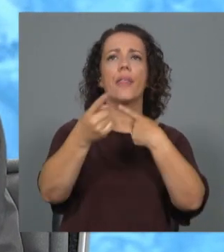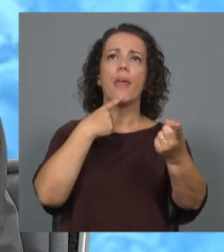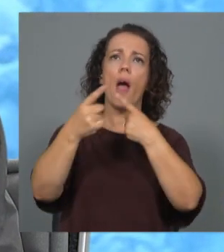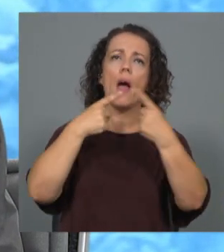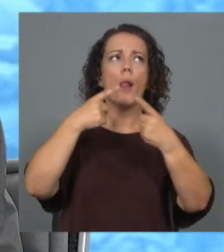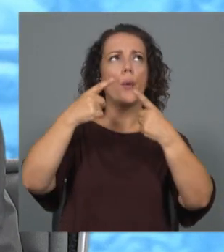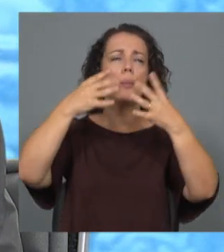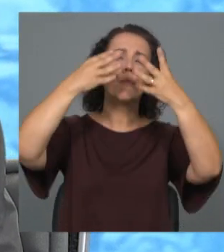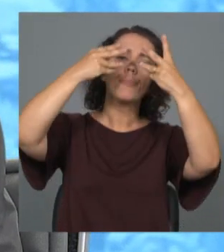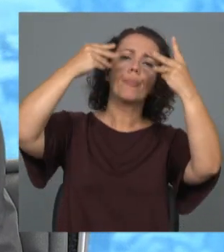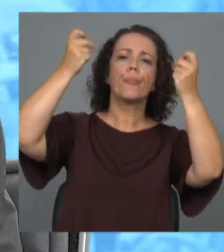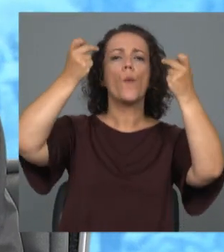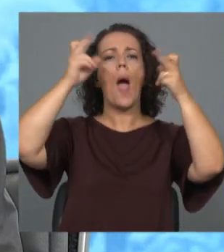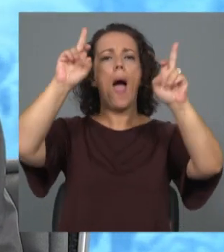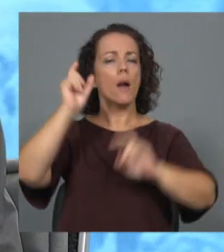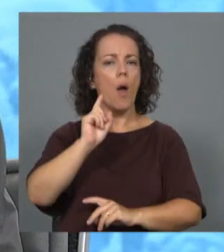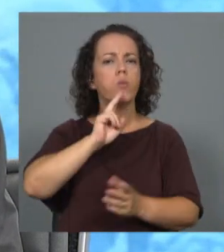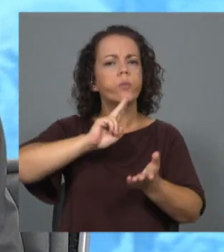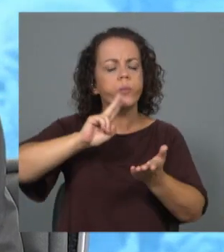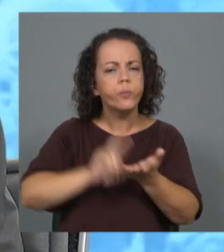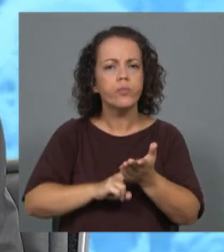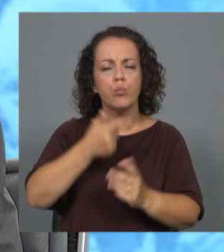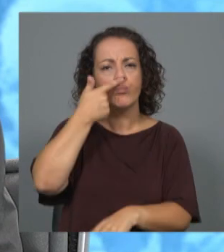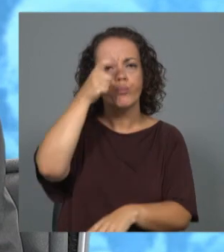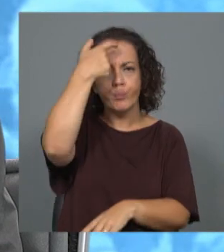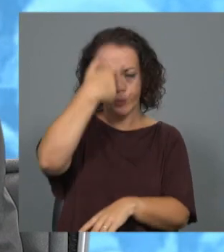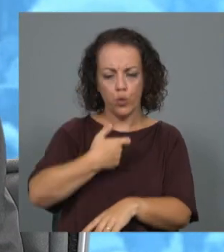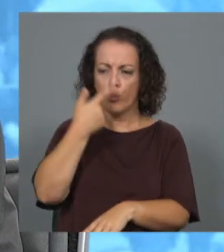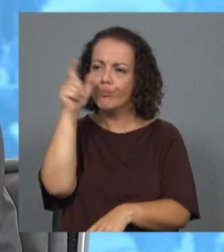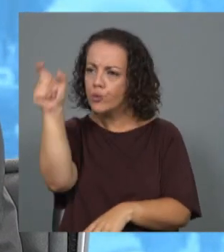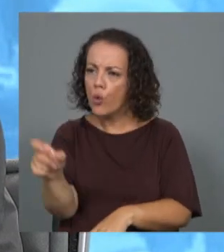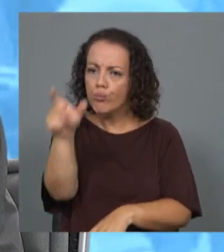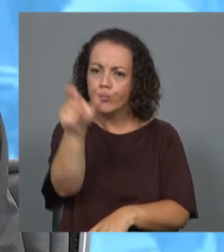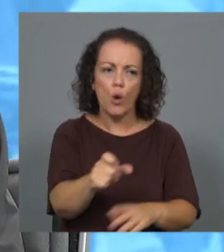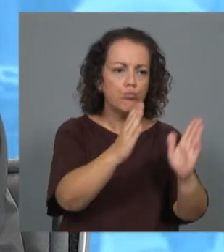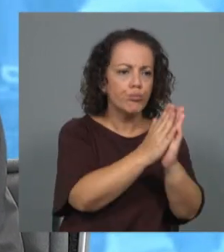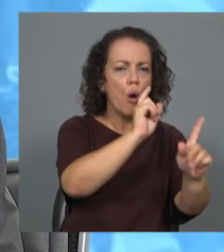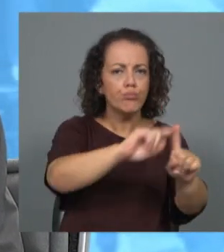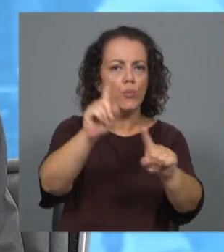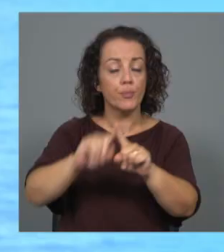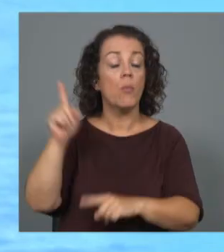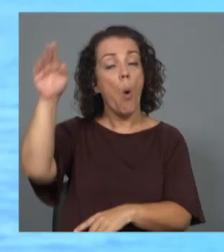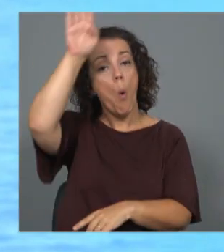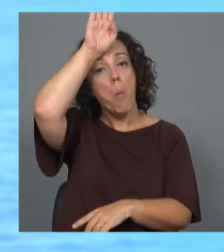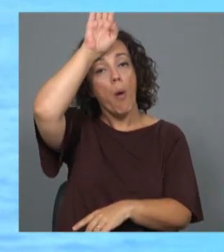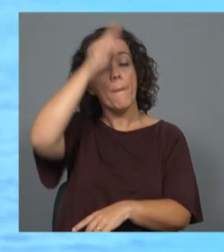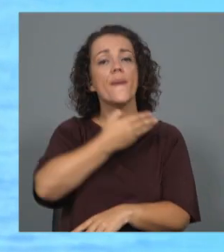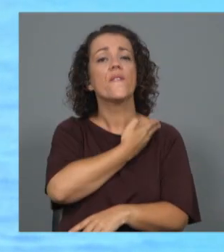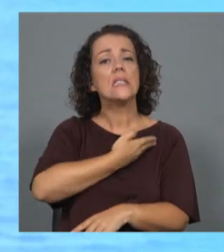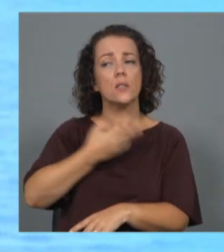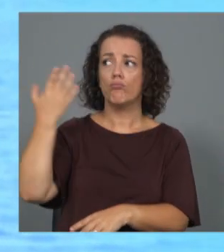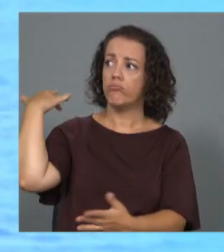mas o diálogo concreto entre pessoas de diferentes religiões. E o Papa Francisco tem-nos mostrado que isso